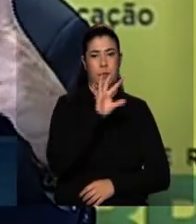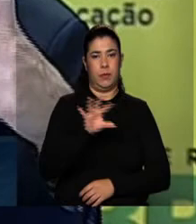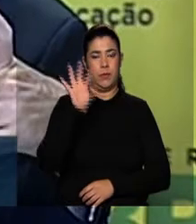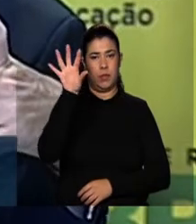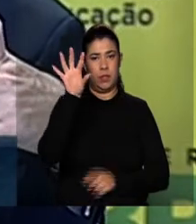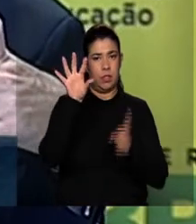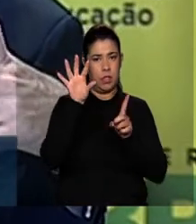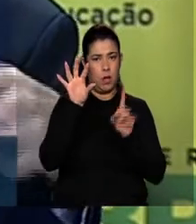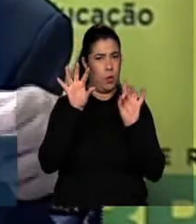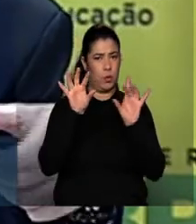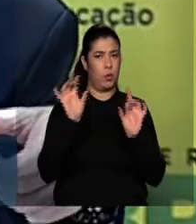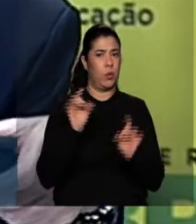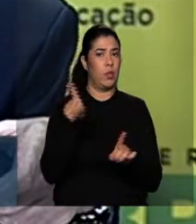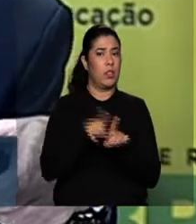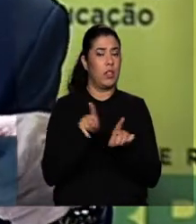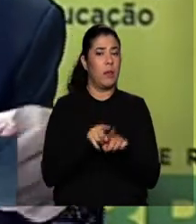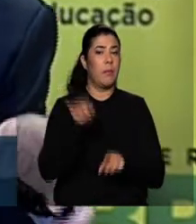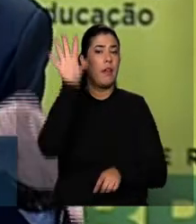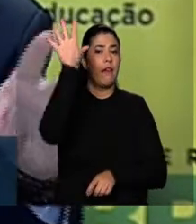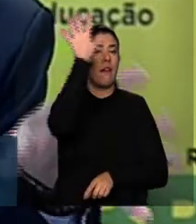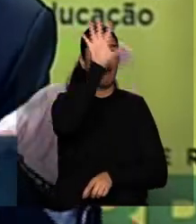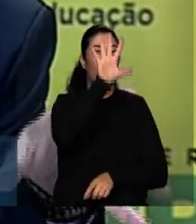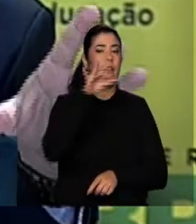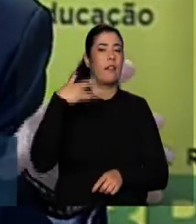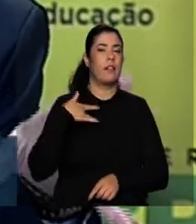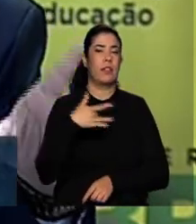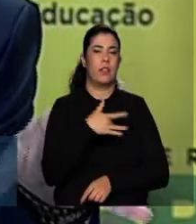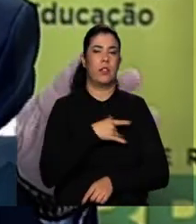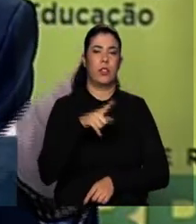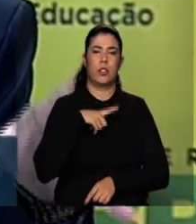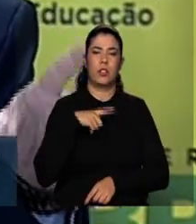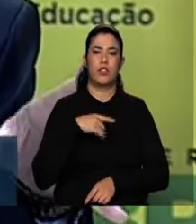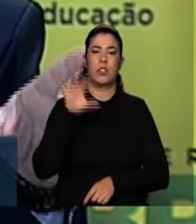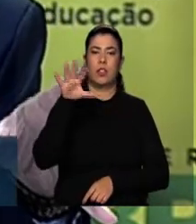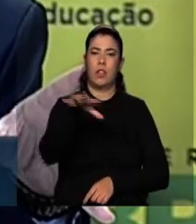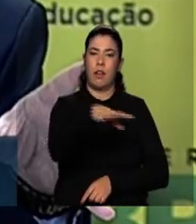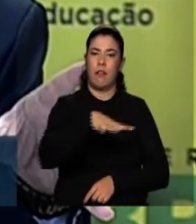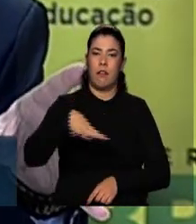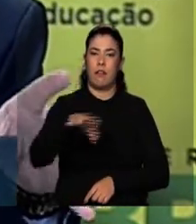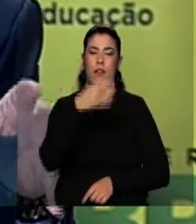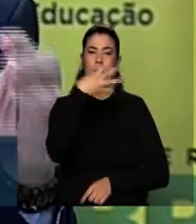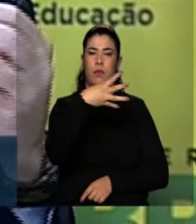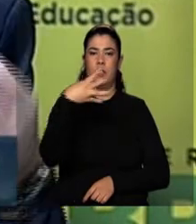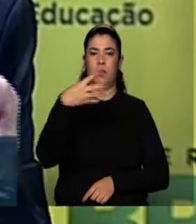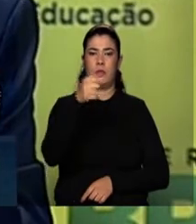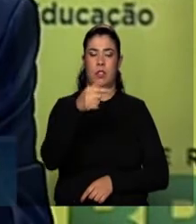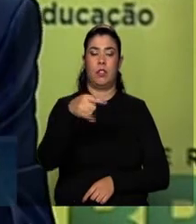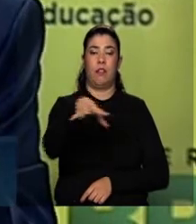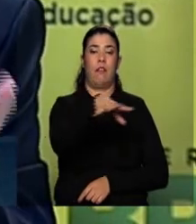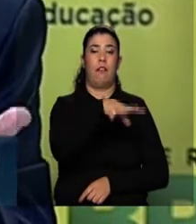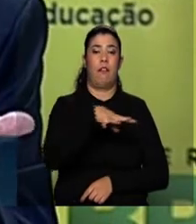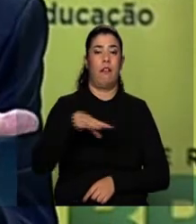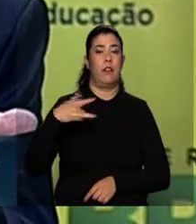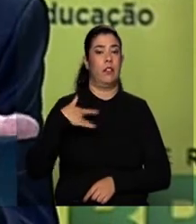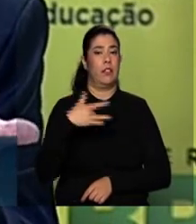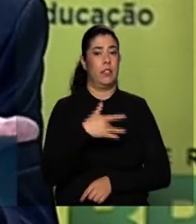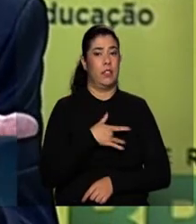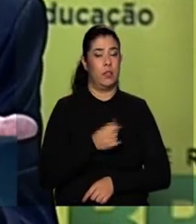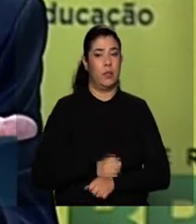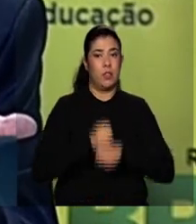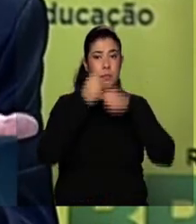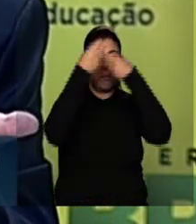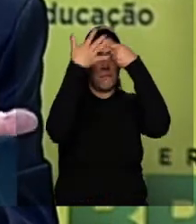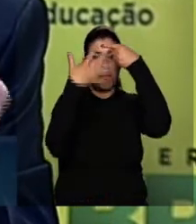unidades federadas somadas, estou falando região de saúde, das 447 regiões de saúde, porque aí é o mapa mais detalhado do